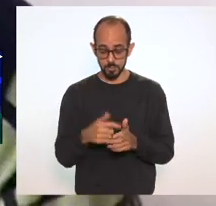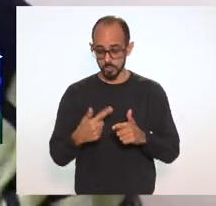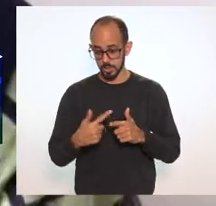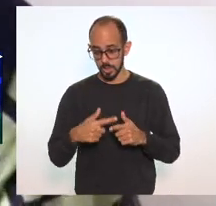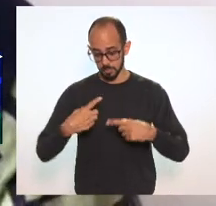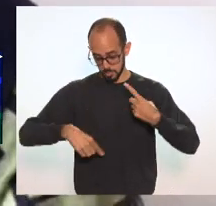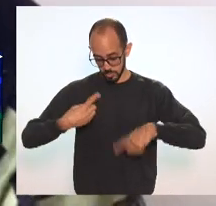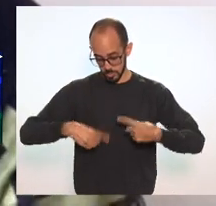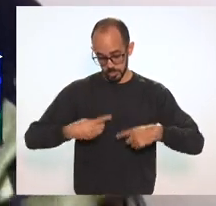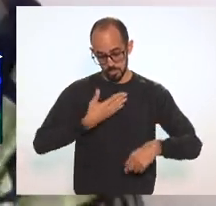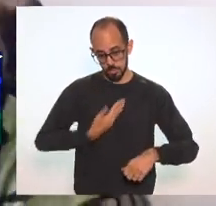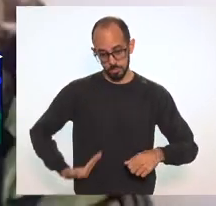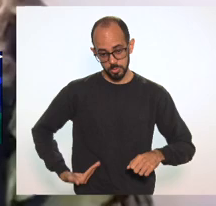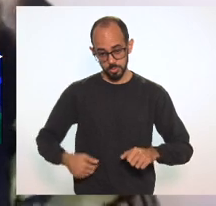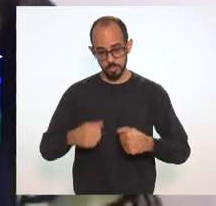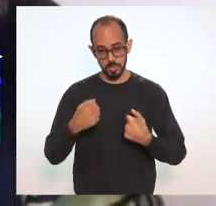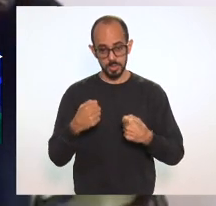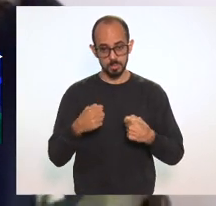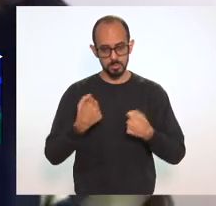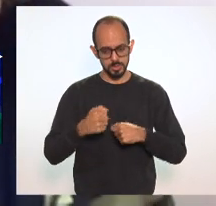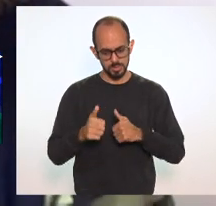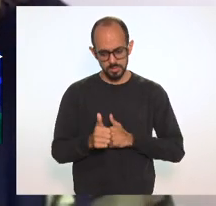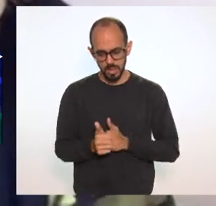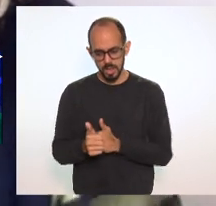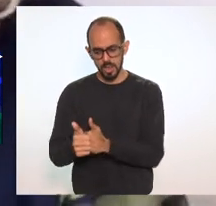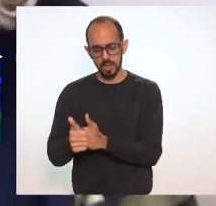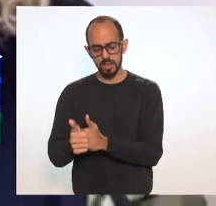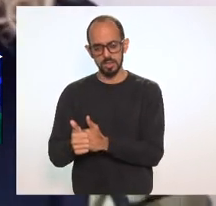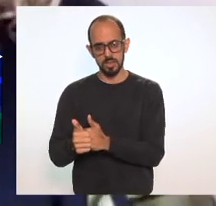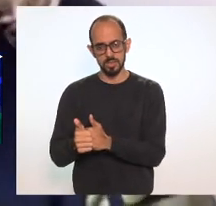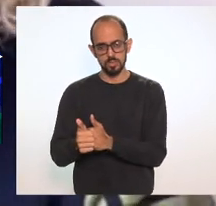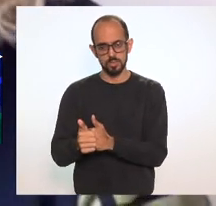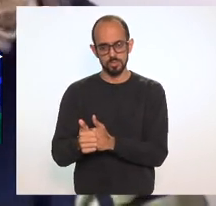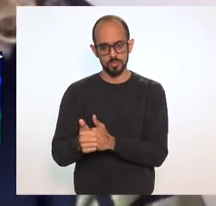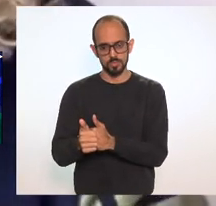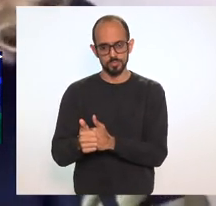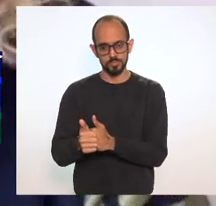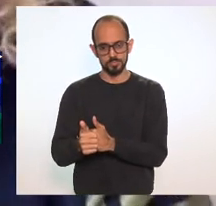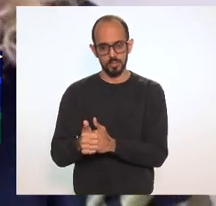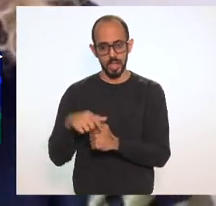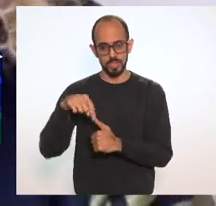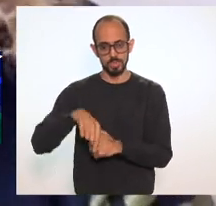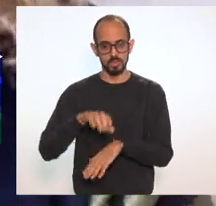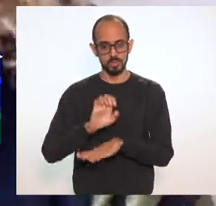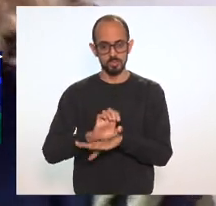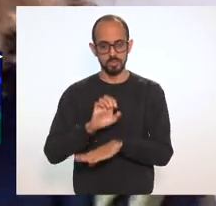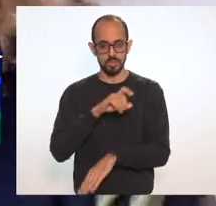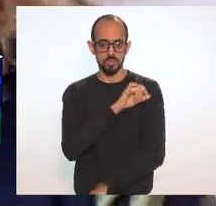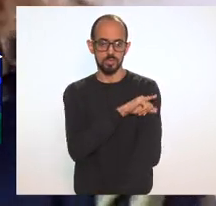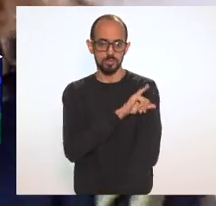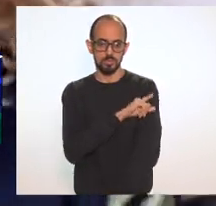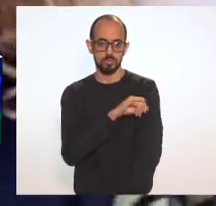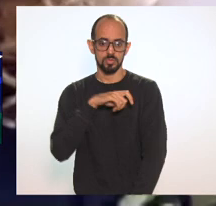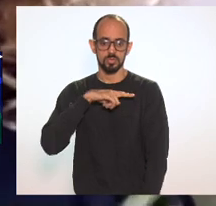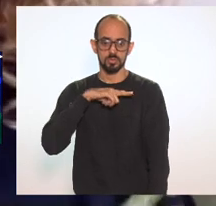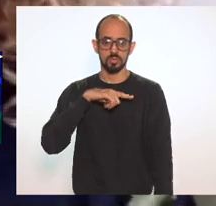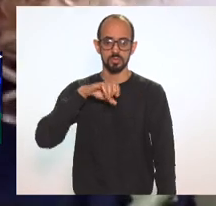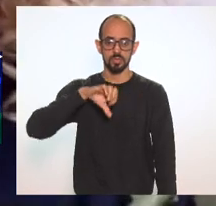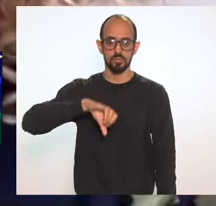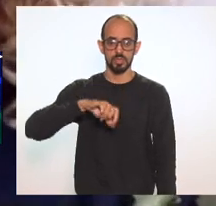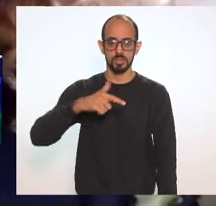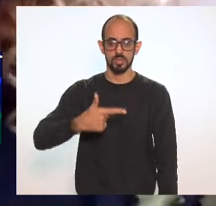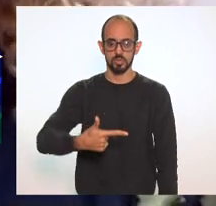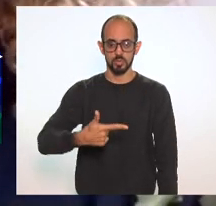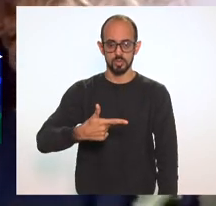pareceres científicos no nosso estado a 92 municípios do qual 32